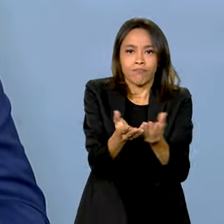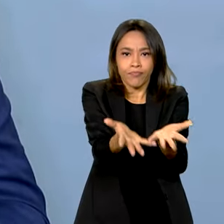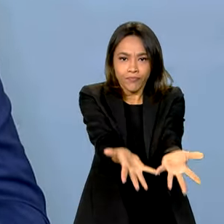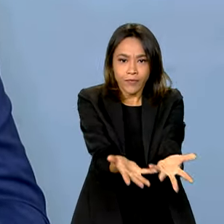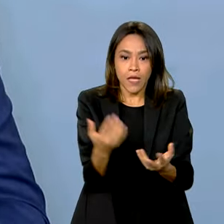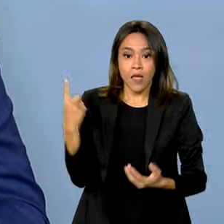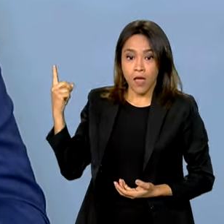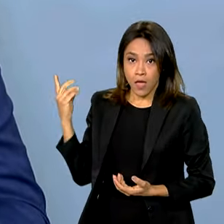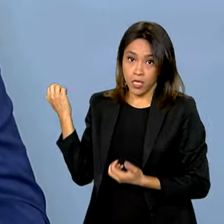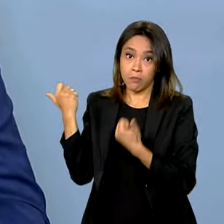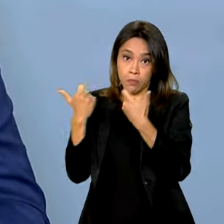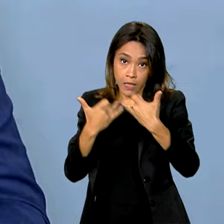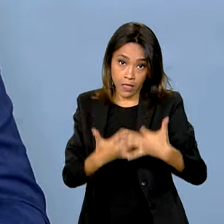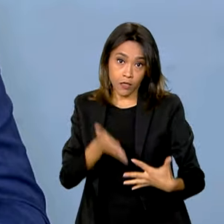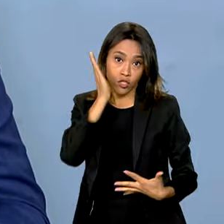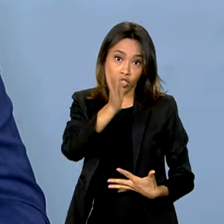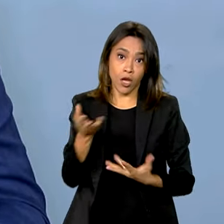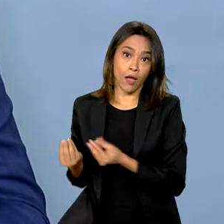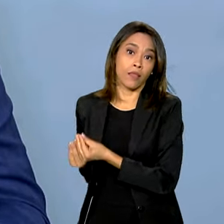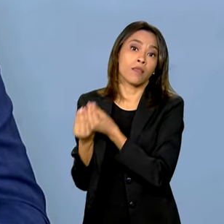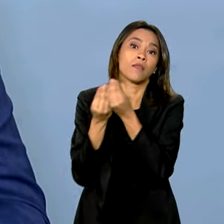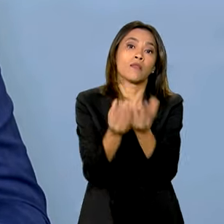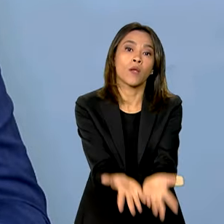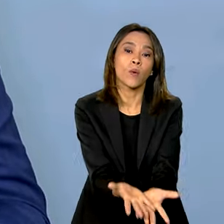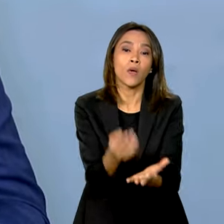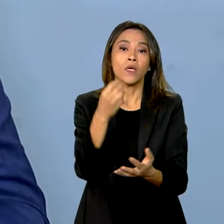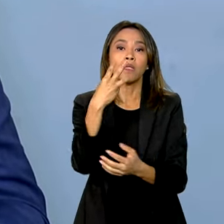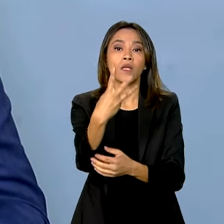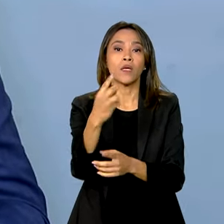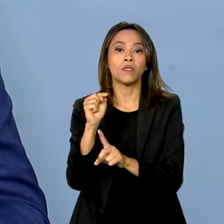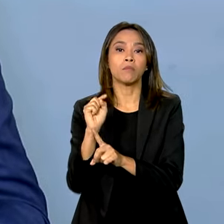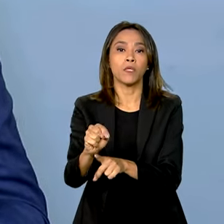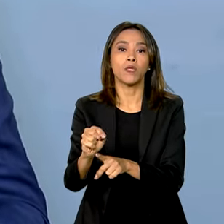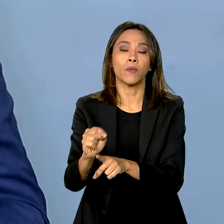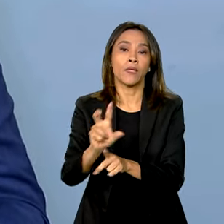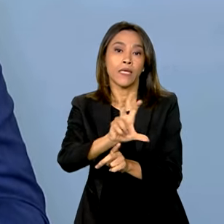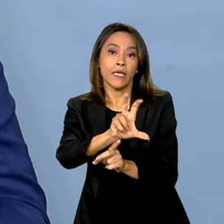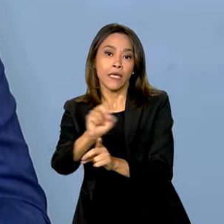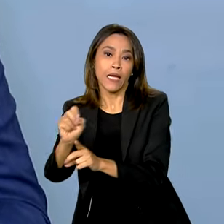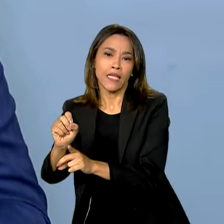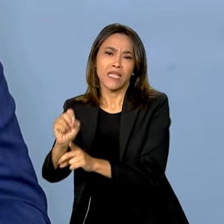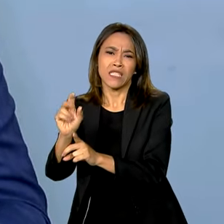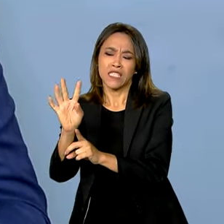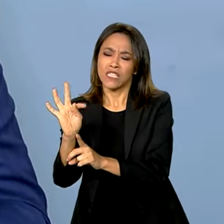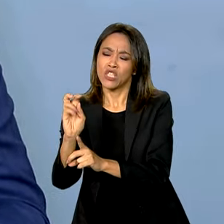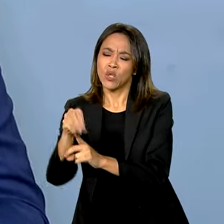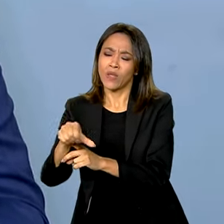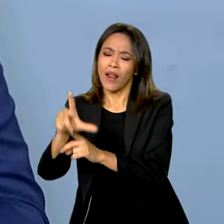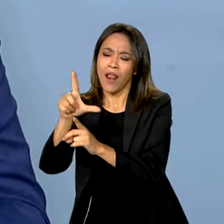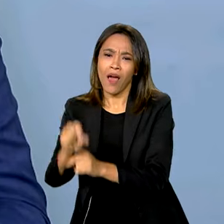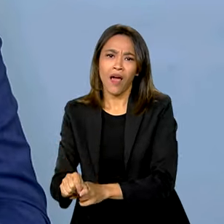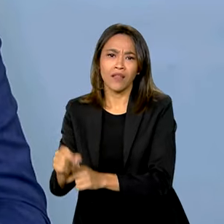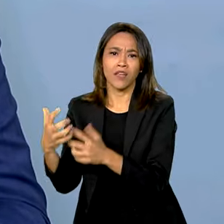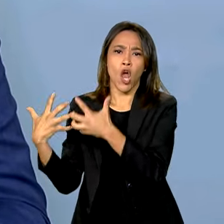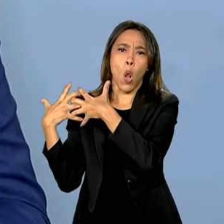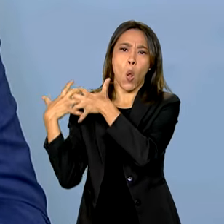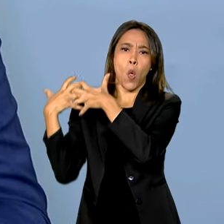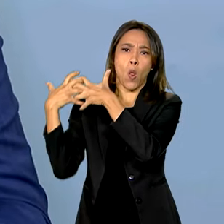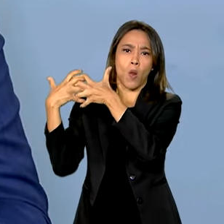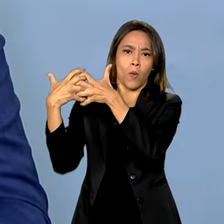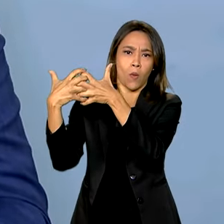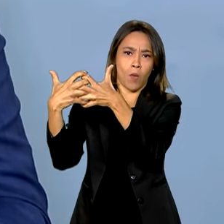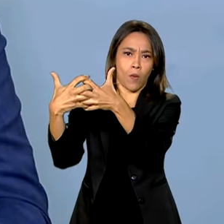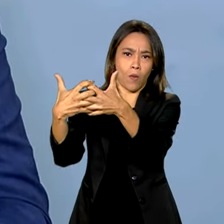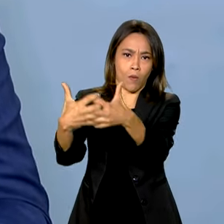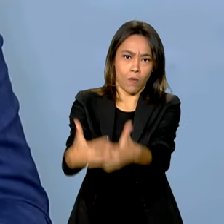já entregou aqui, ministro Pimenta, 3.500 toneladas, todas via terrestre, via carreta. Então,